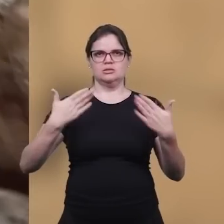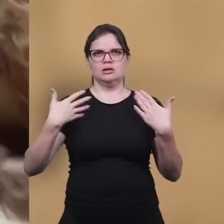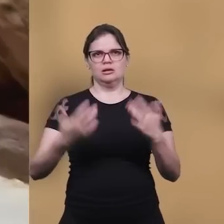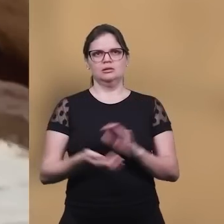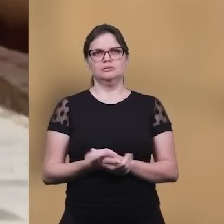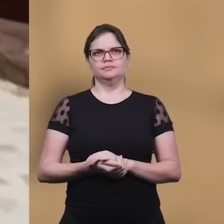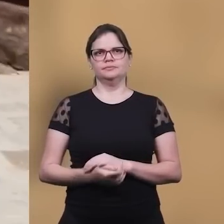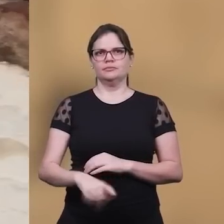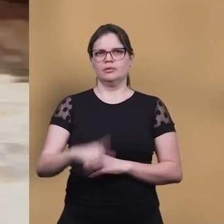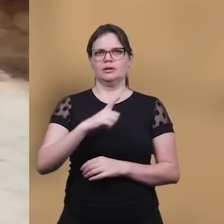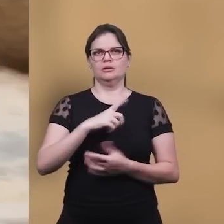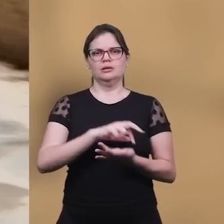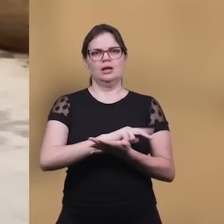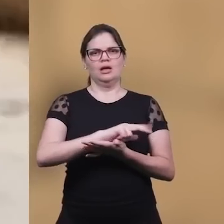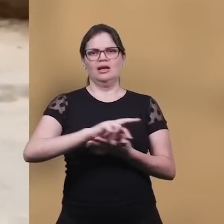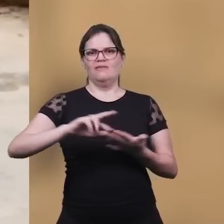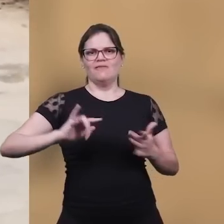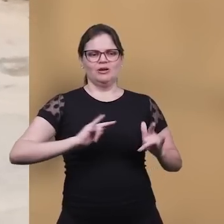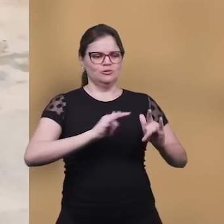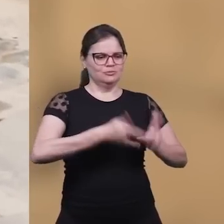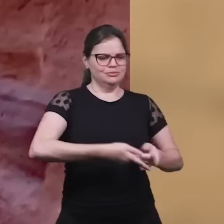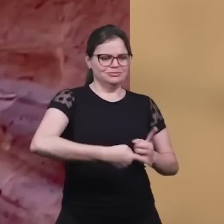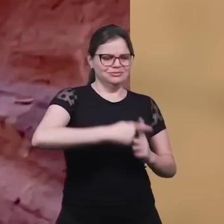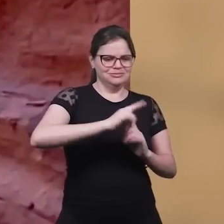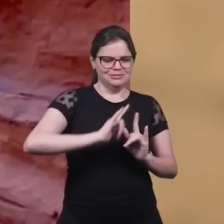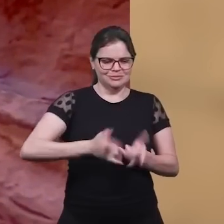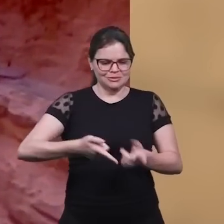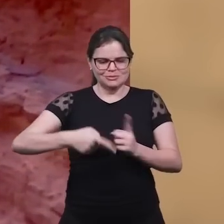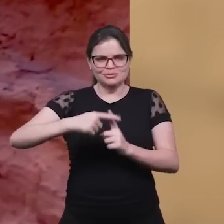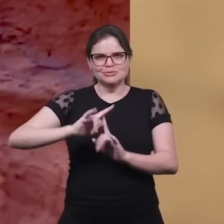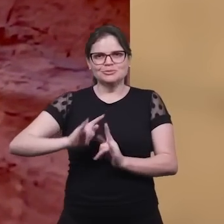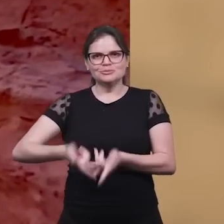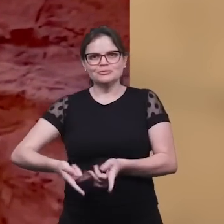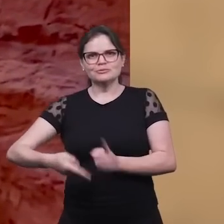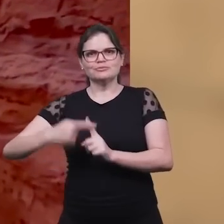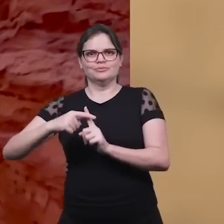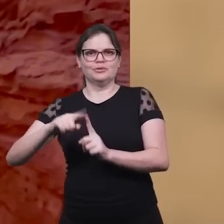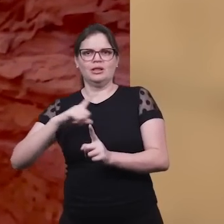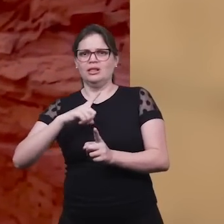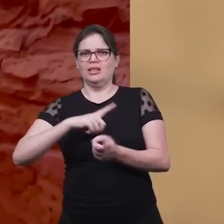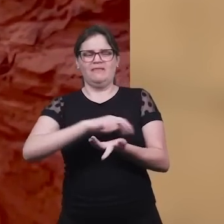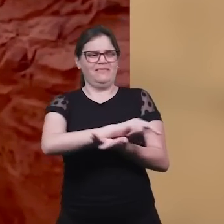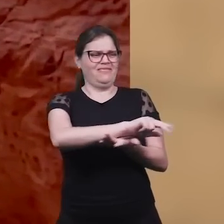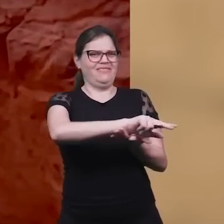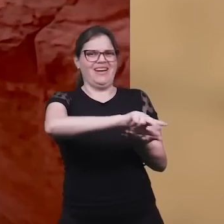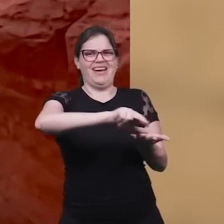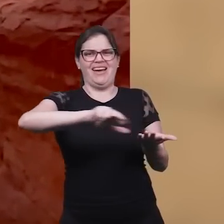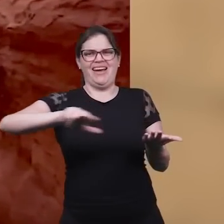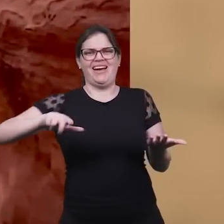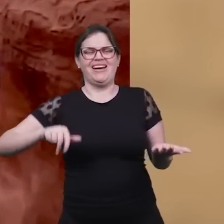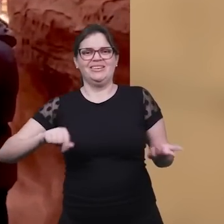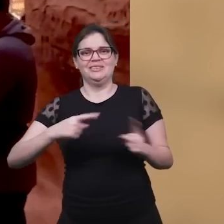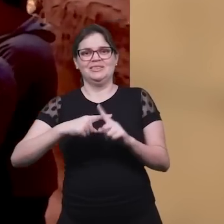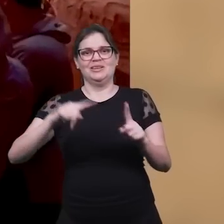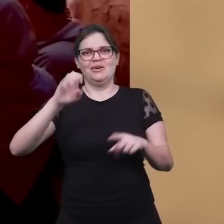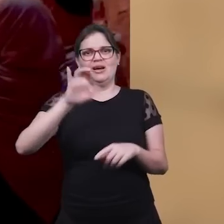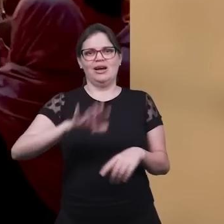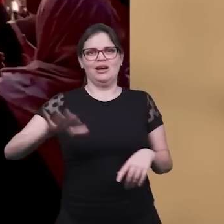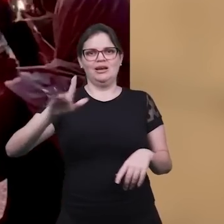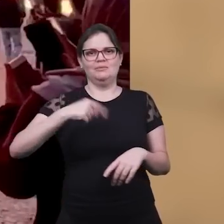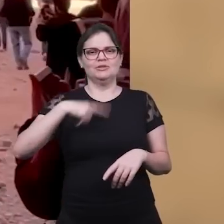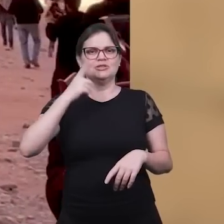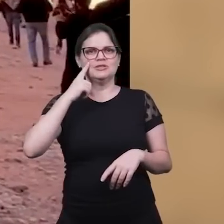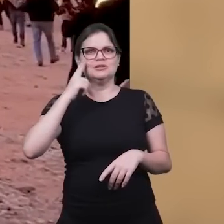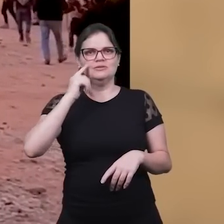são túmulos para todos os lados ali, né? Tanto que aquela imagem principal de Petra lá, que é